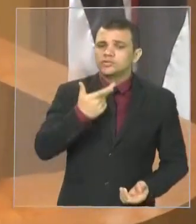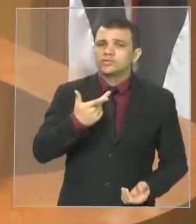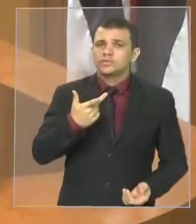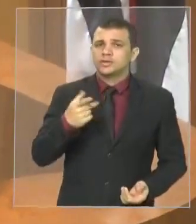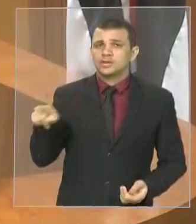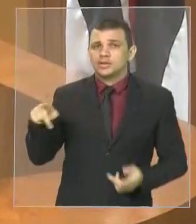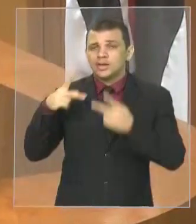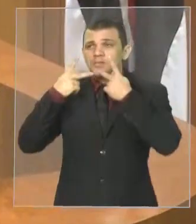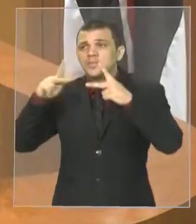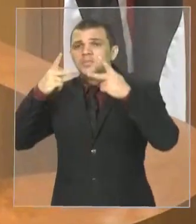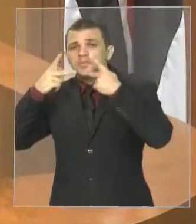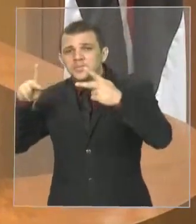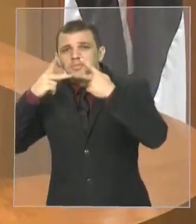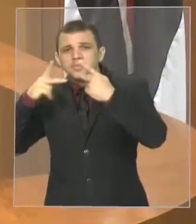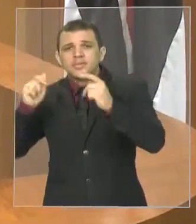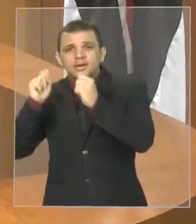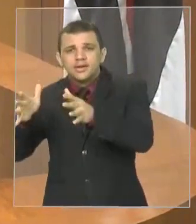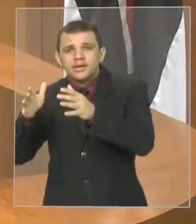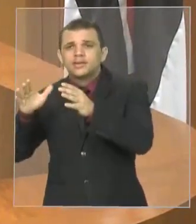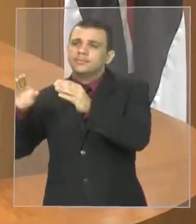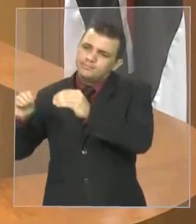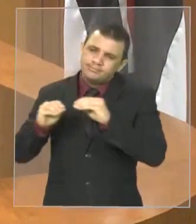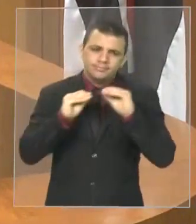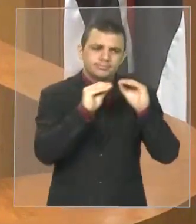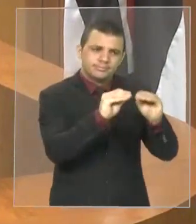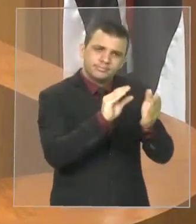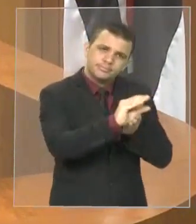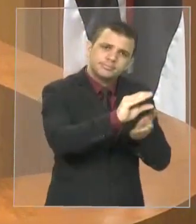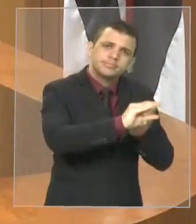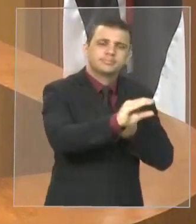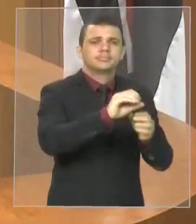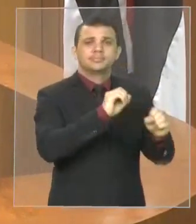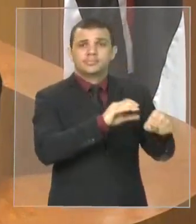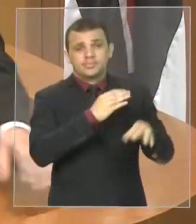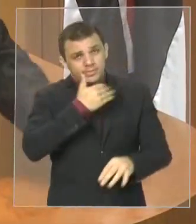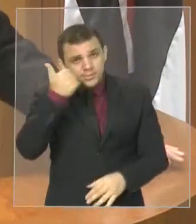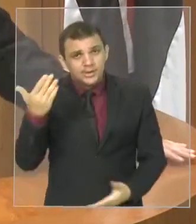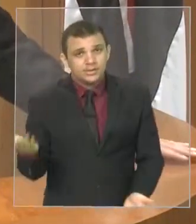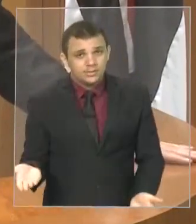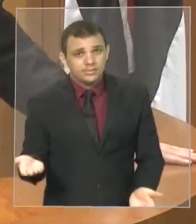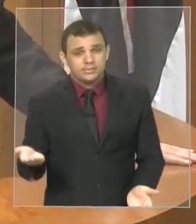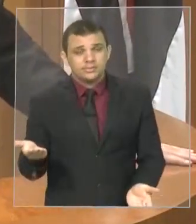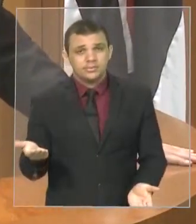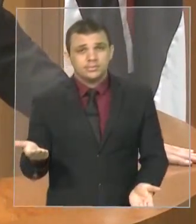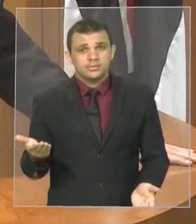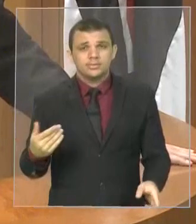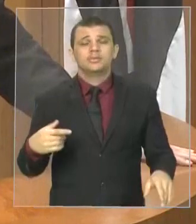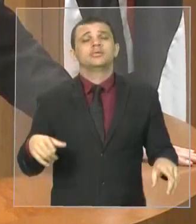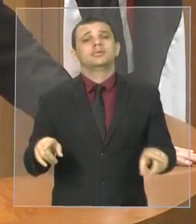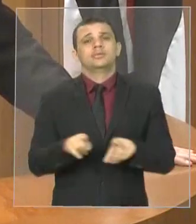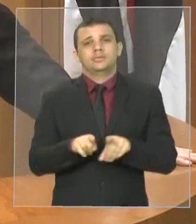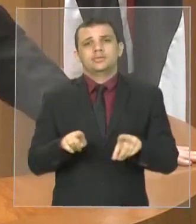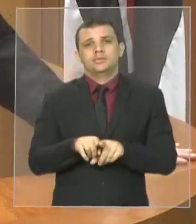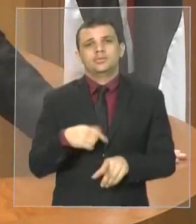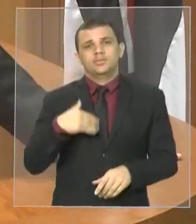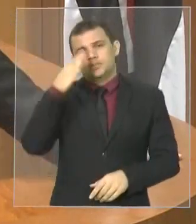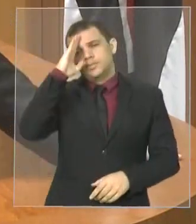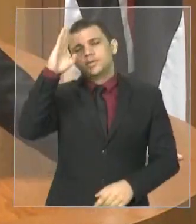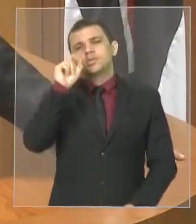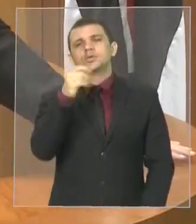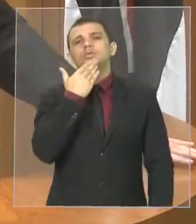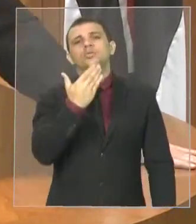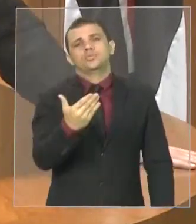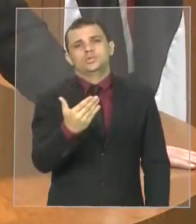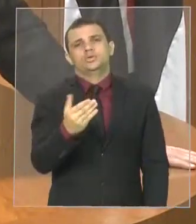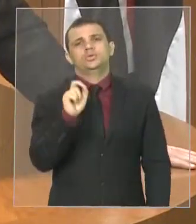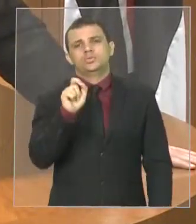Mas, senhores e senhoras deputados, fica aqui o apelo, acima de tudo, para que o prefeito possa receber a